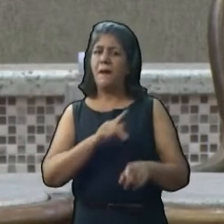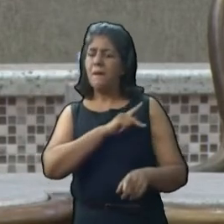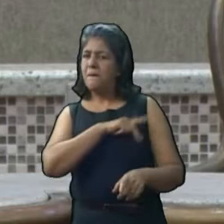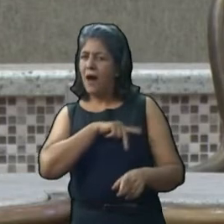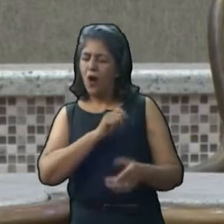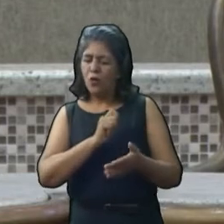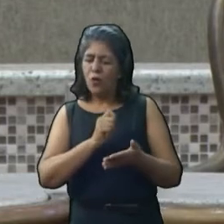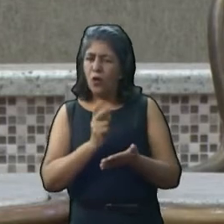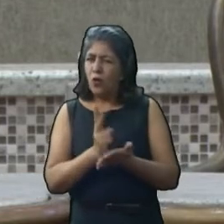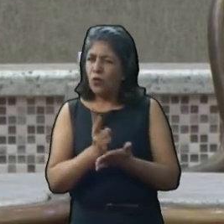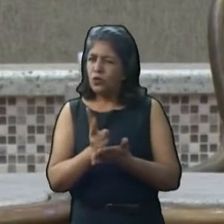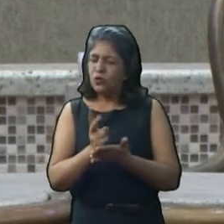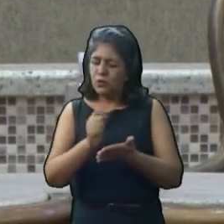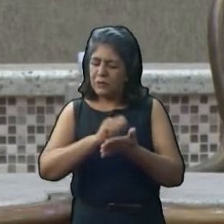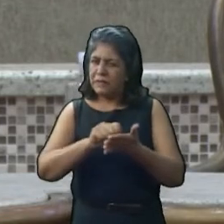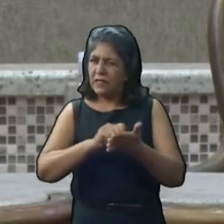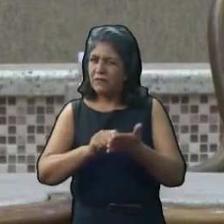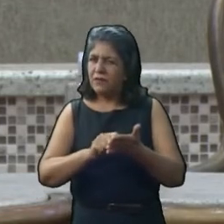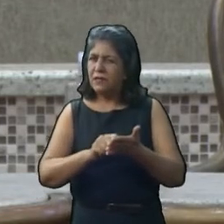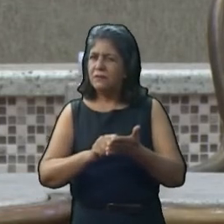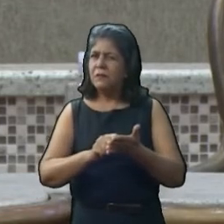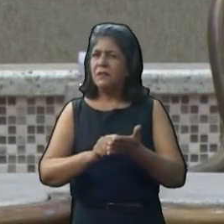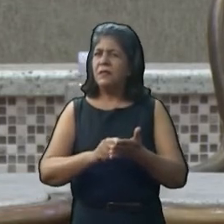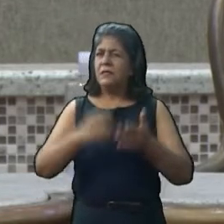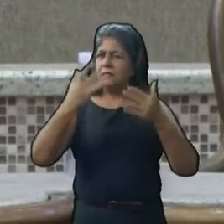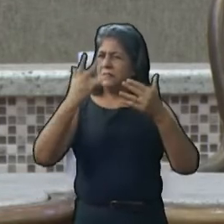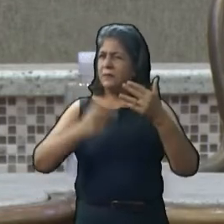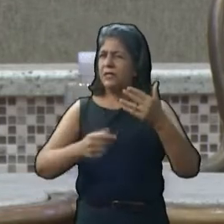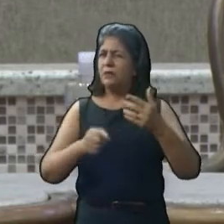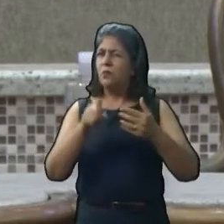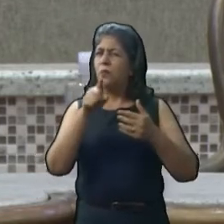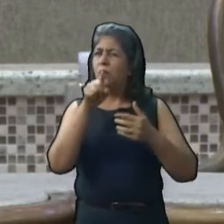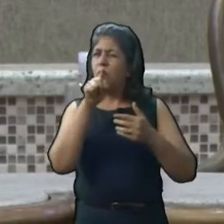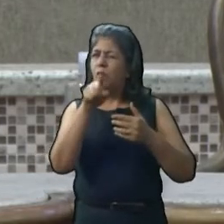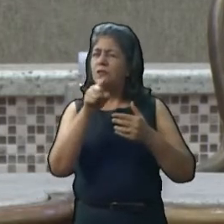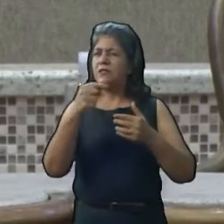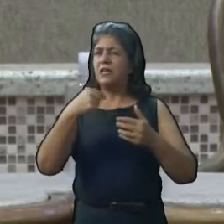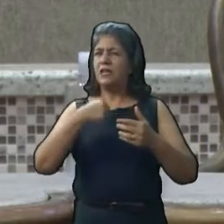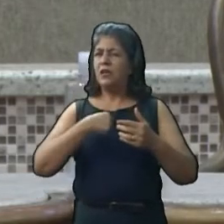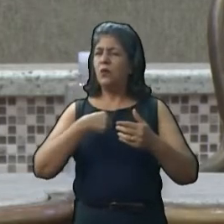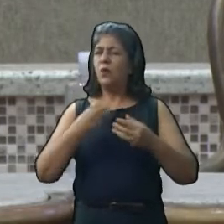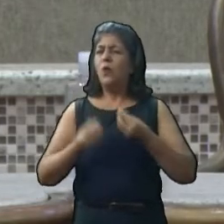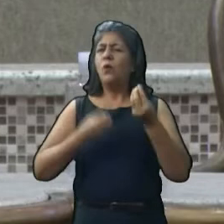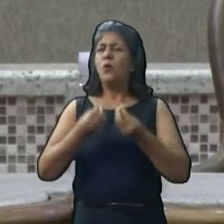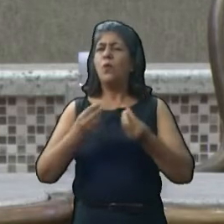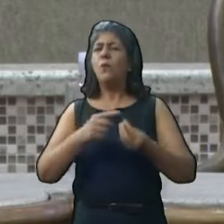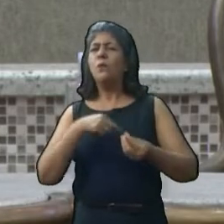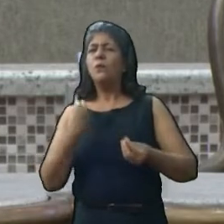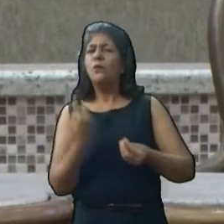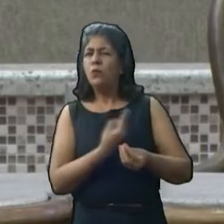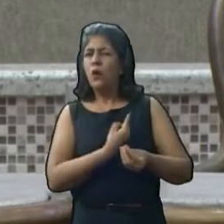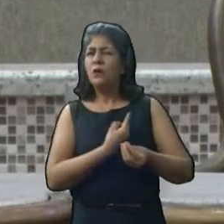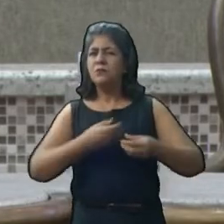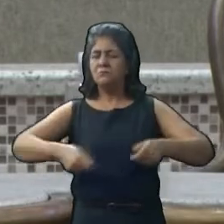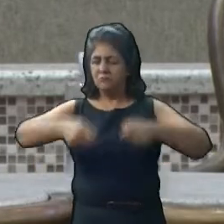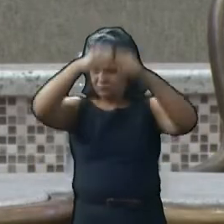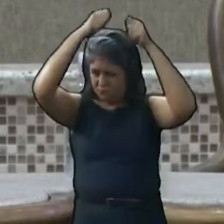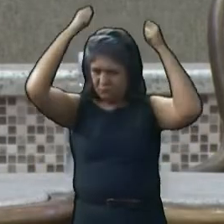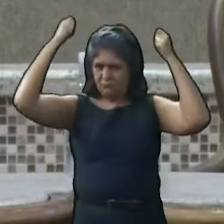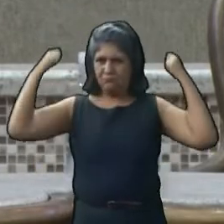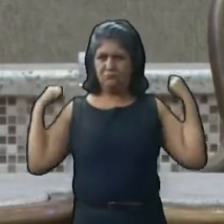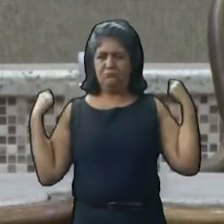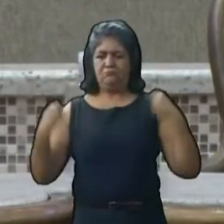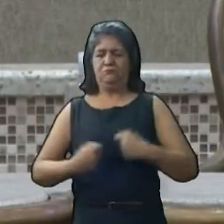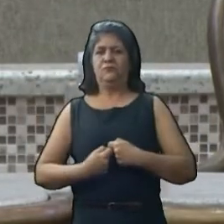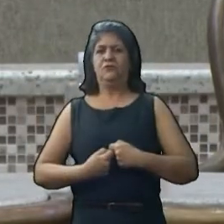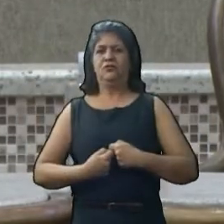capítulo 6 falando sobre armadura de deus na vida do cristão armadura de deus